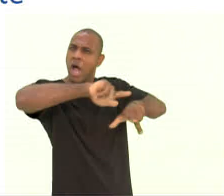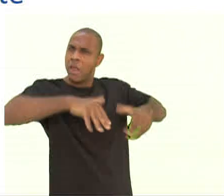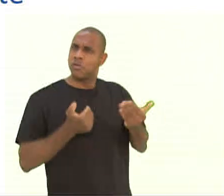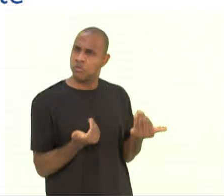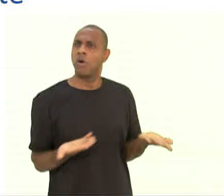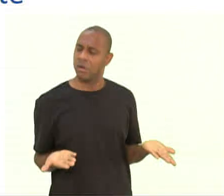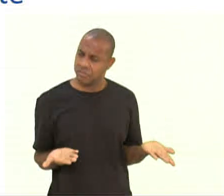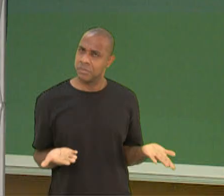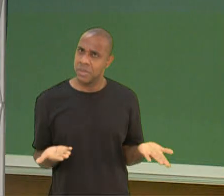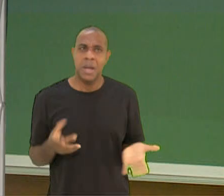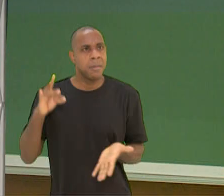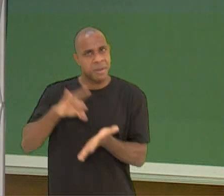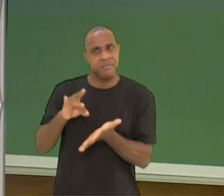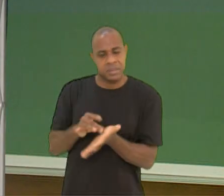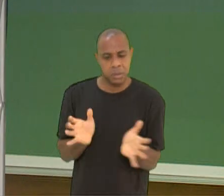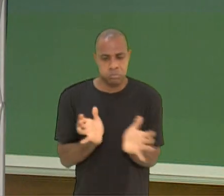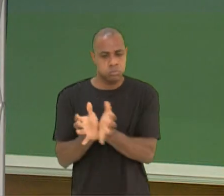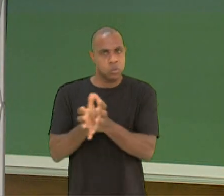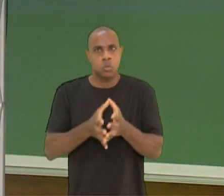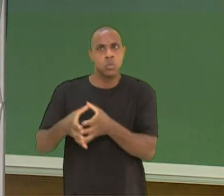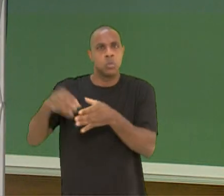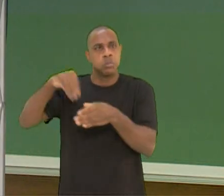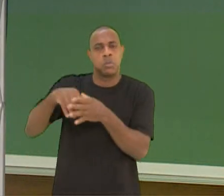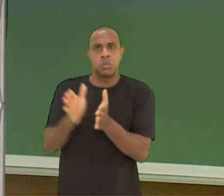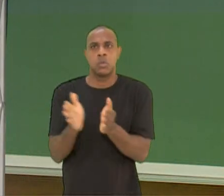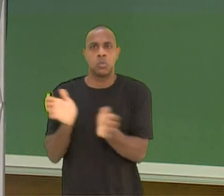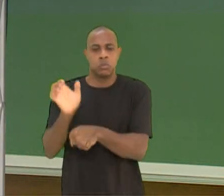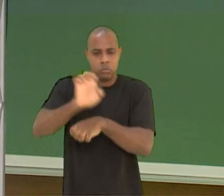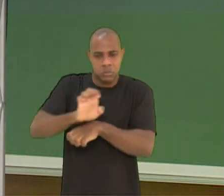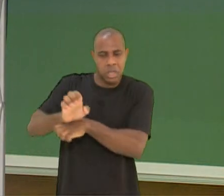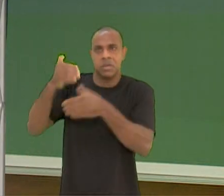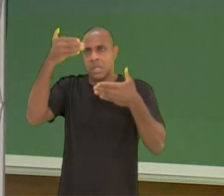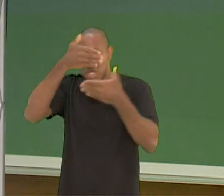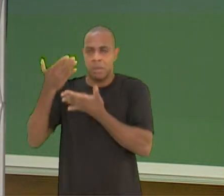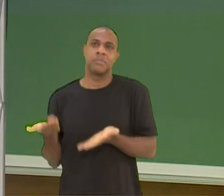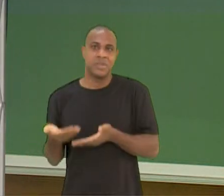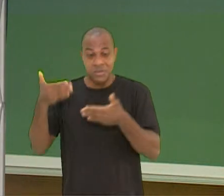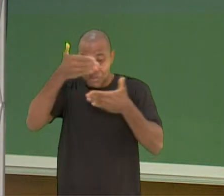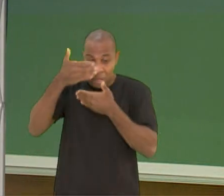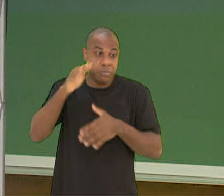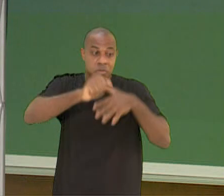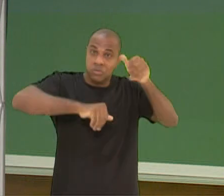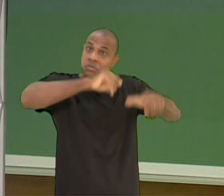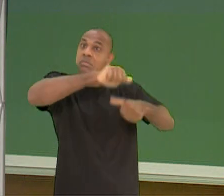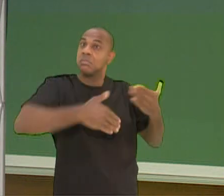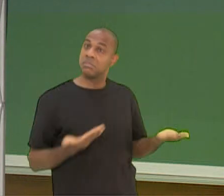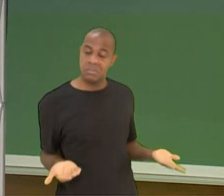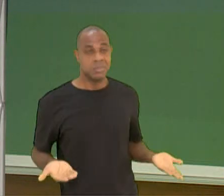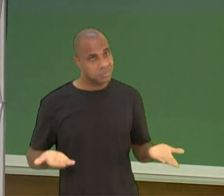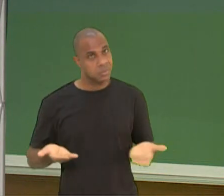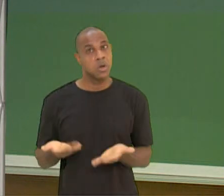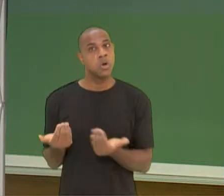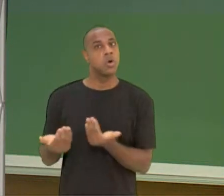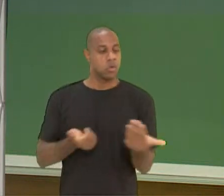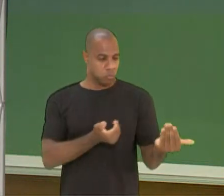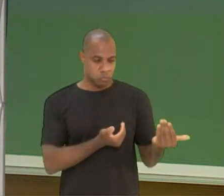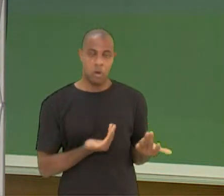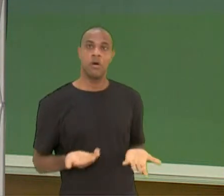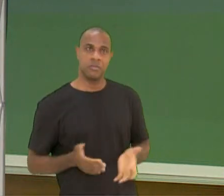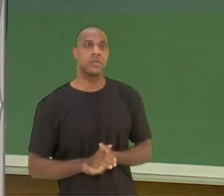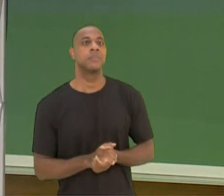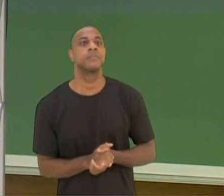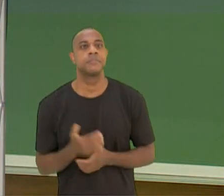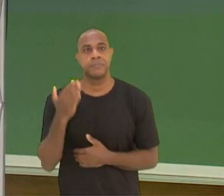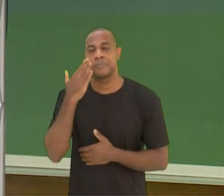Unidos, para fazer parte do Estado Islâmico a partir dessa estratégia, então, aproveitando aí o sucesso dos jogos de tiro em